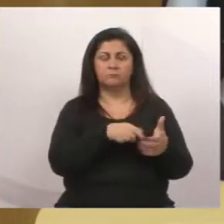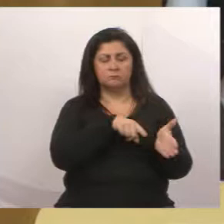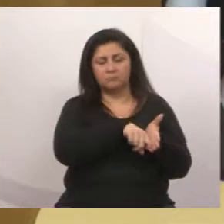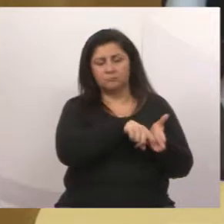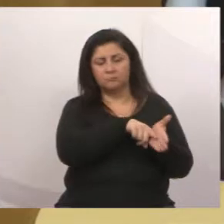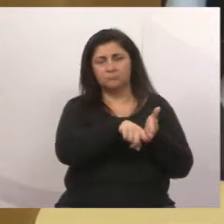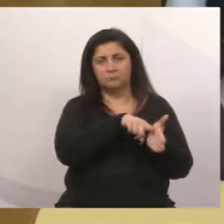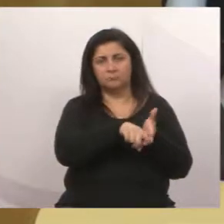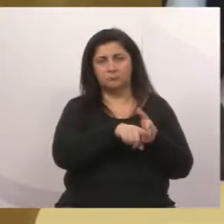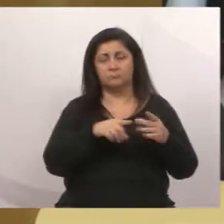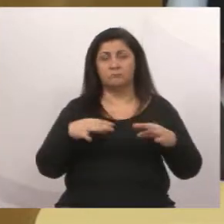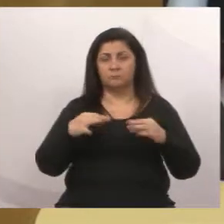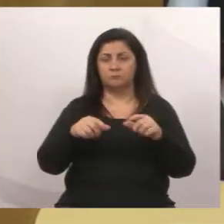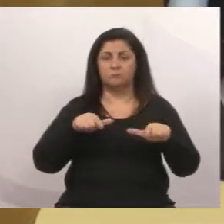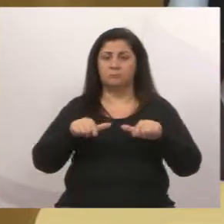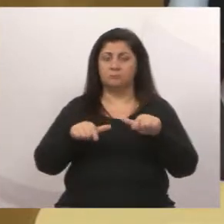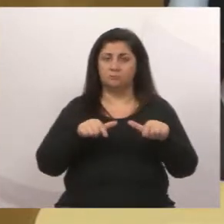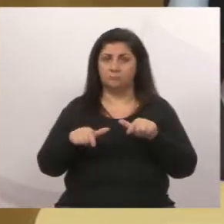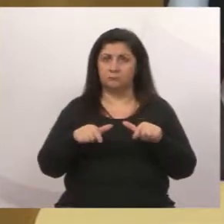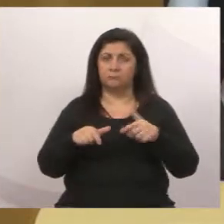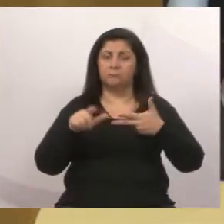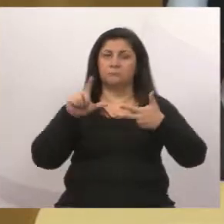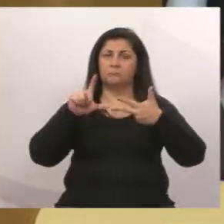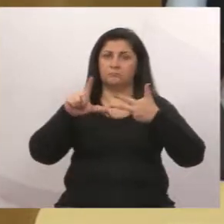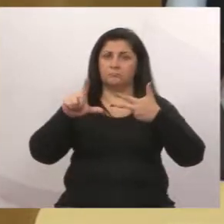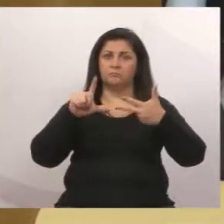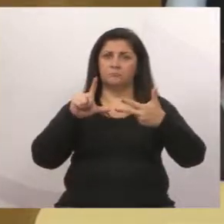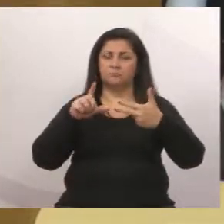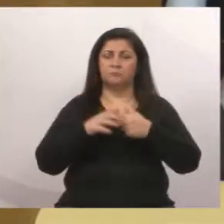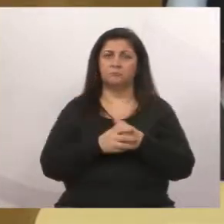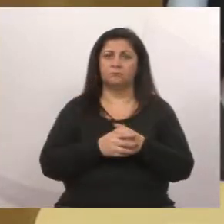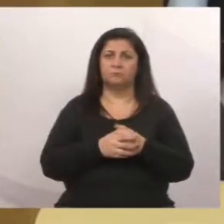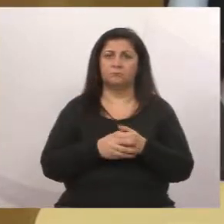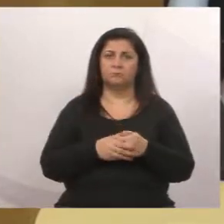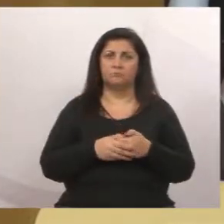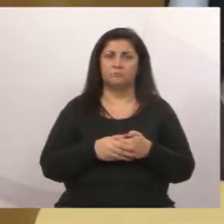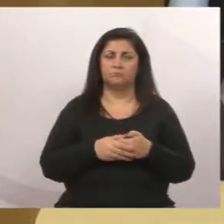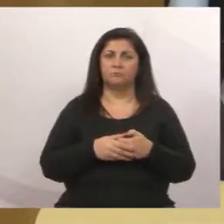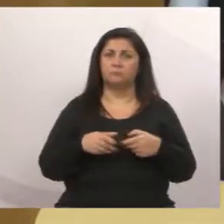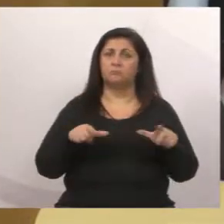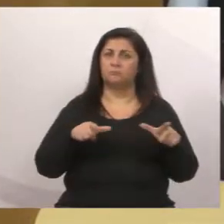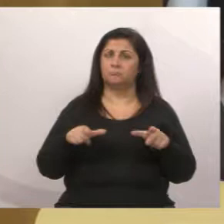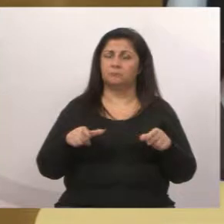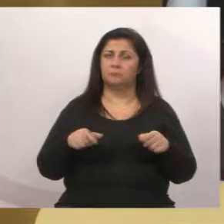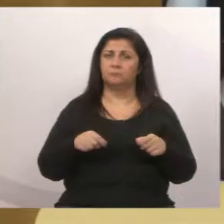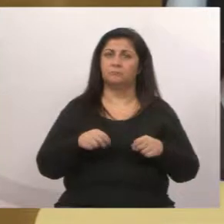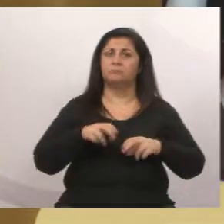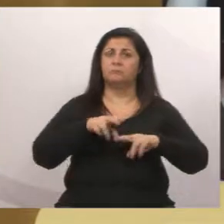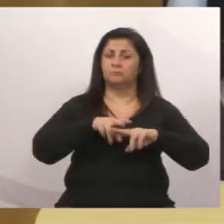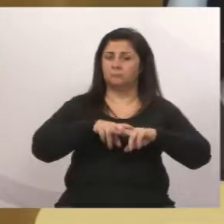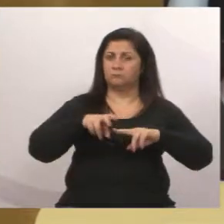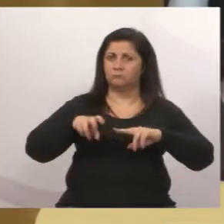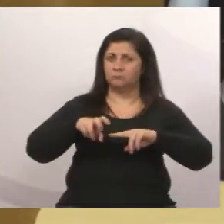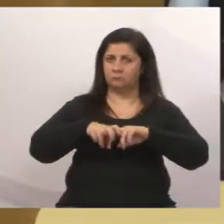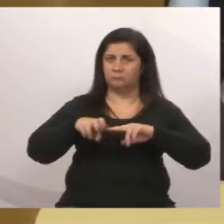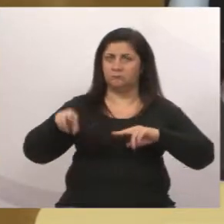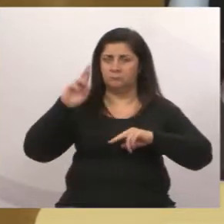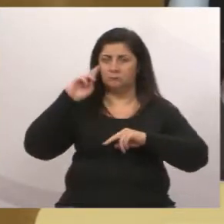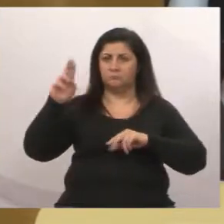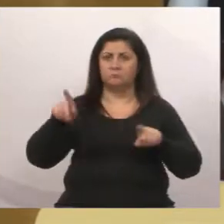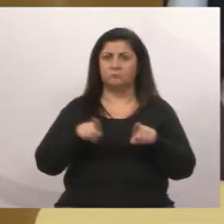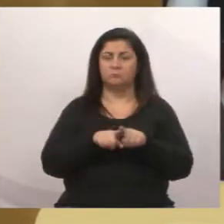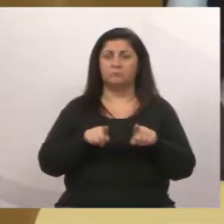avaliação das ações do Poder Legislativo Municipal, da gestão desempenhada pelos membros da mesa e dos atos